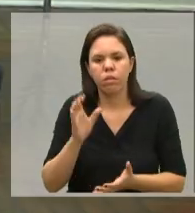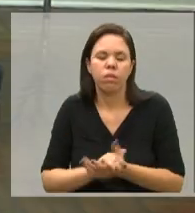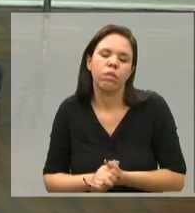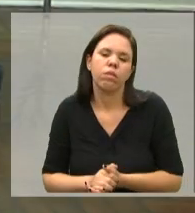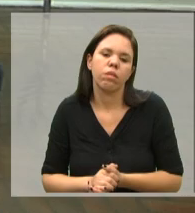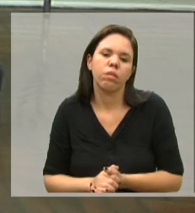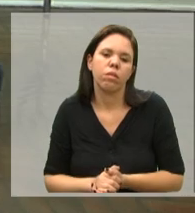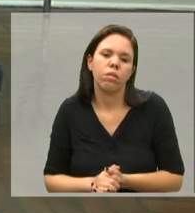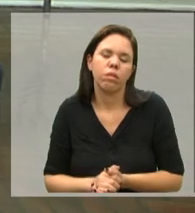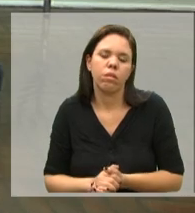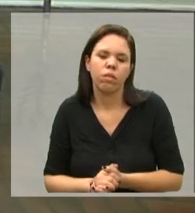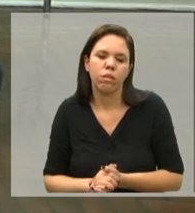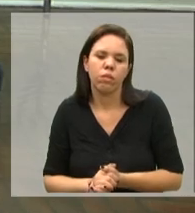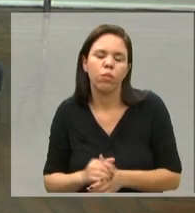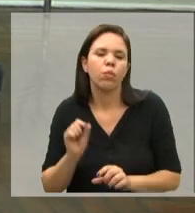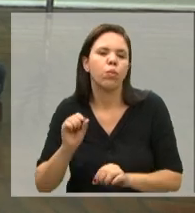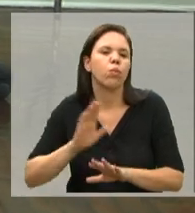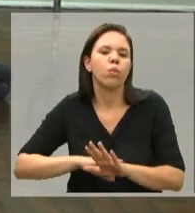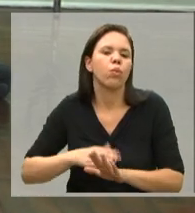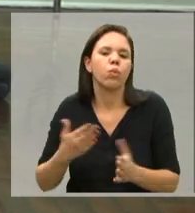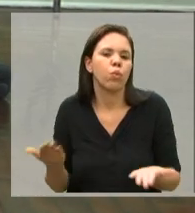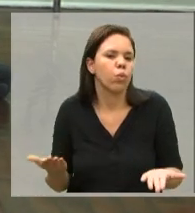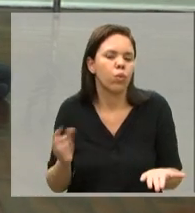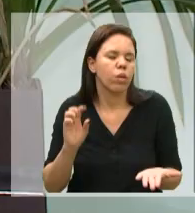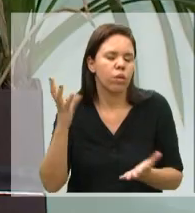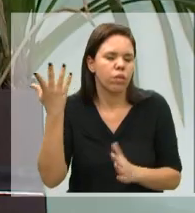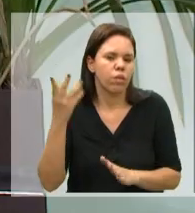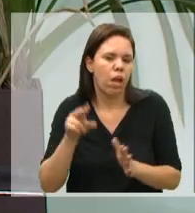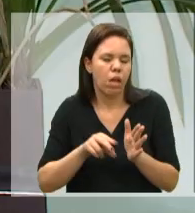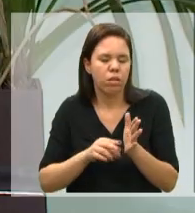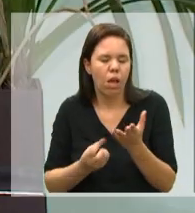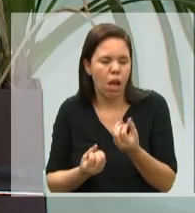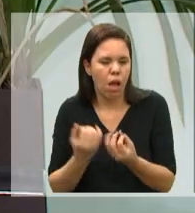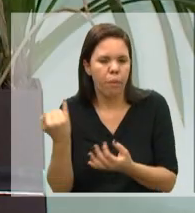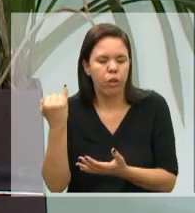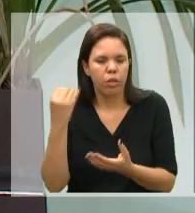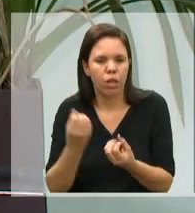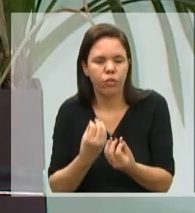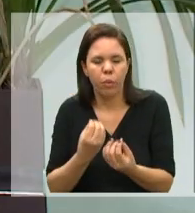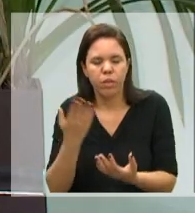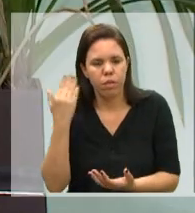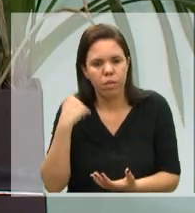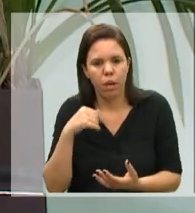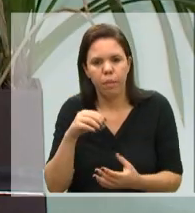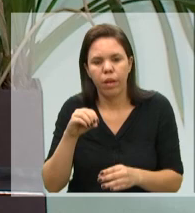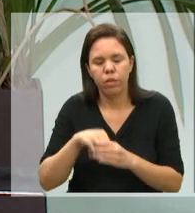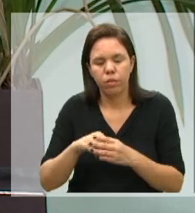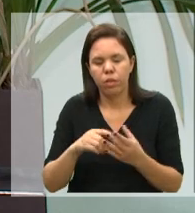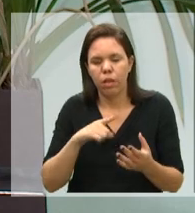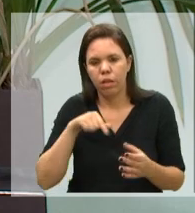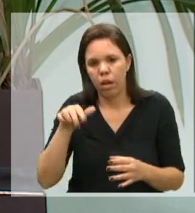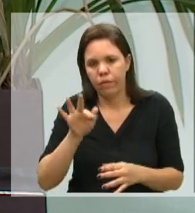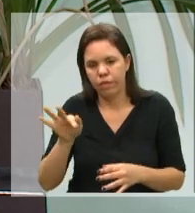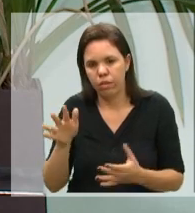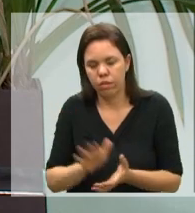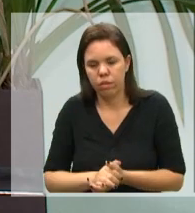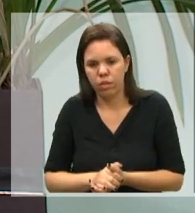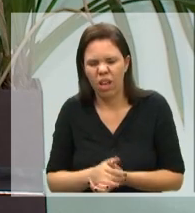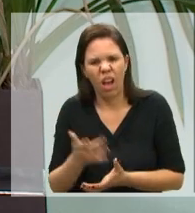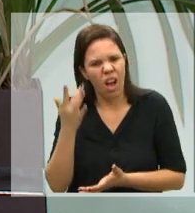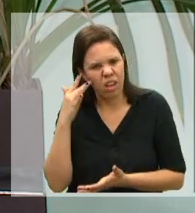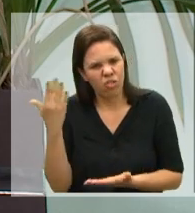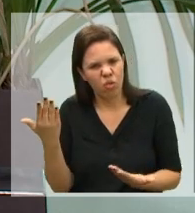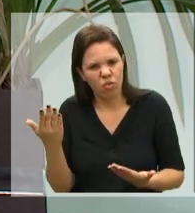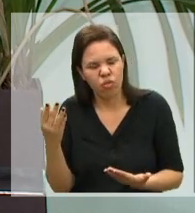a impostação que está por trás é um dado muito importante. Mas depois, a gente sabe que hoje ainda preço